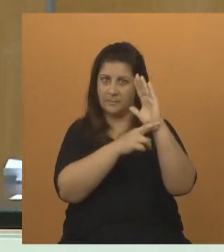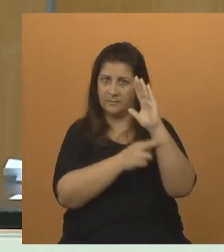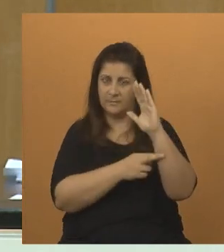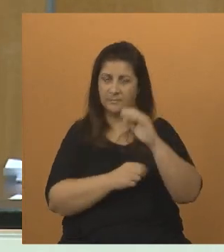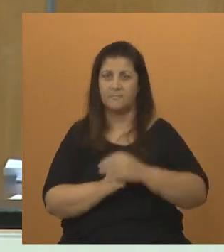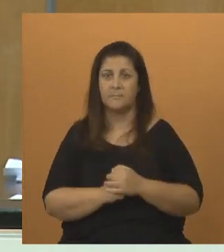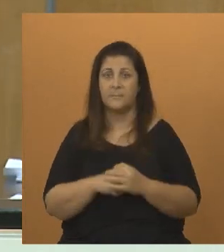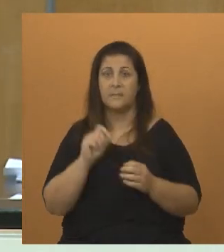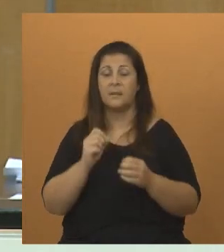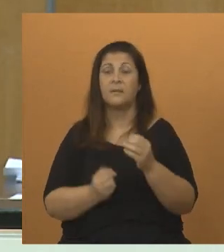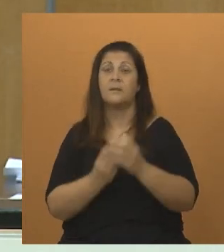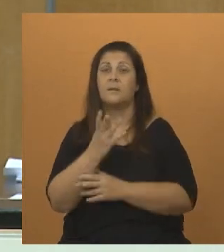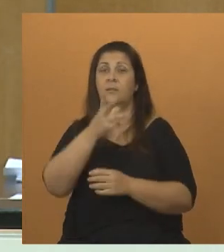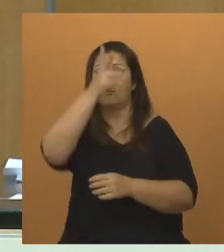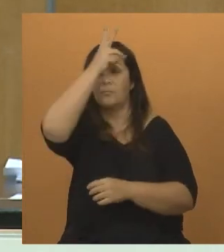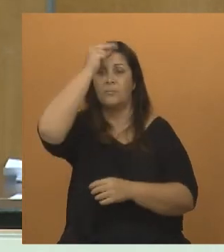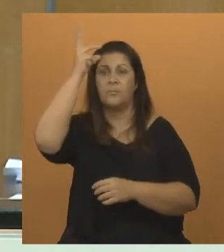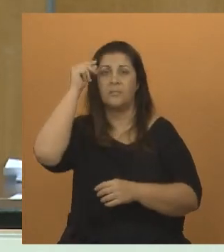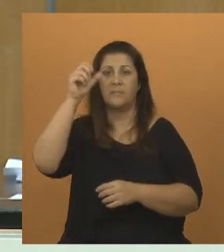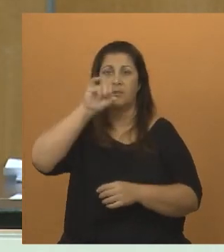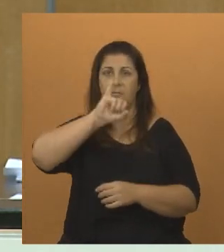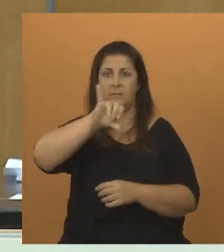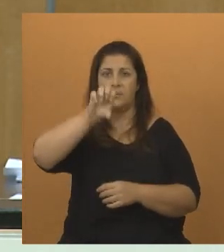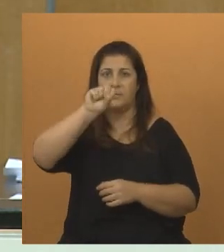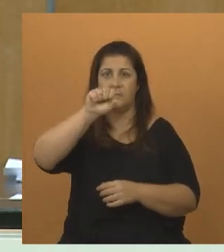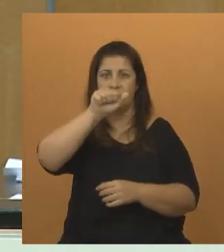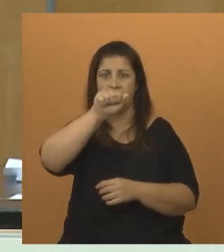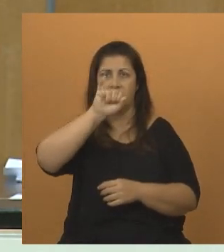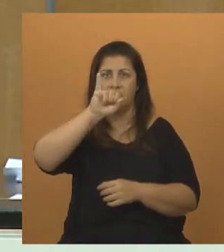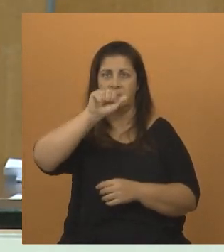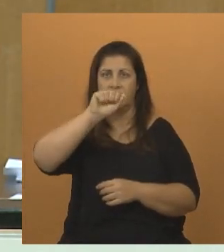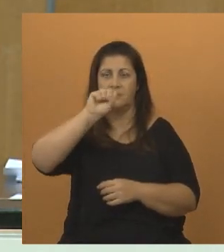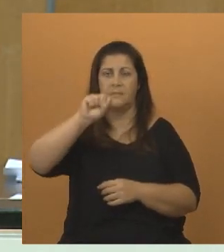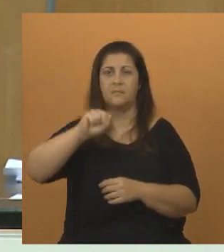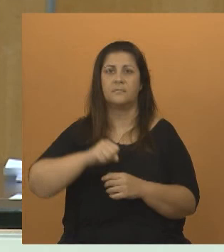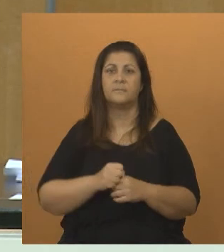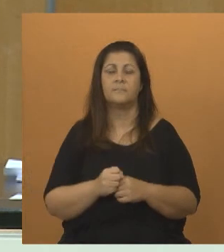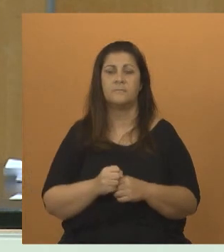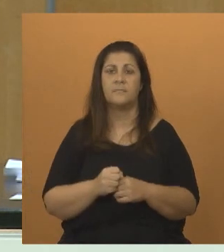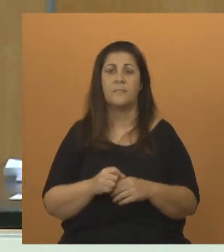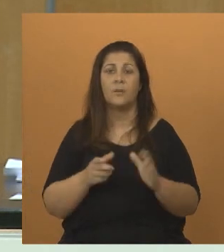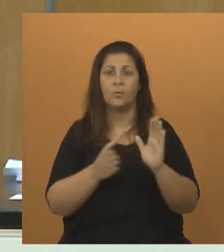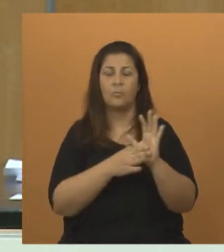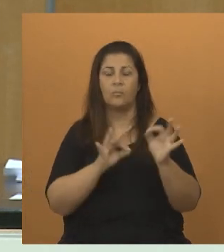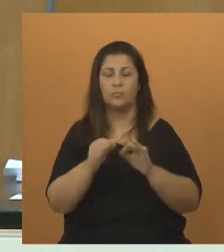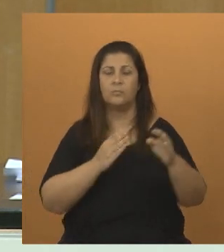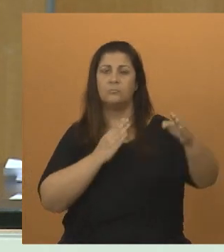Autor, Prefeito Municipal Isaías José de Santana. O projeto